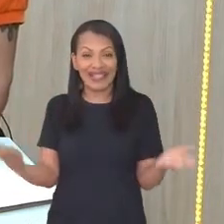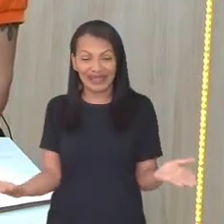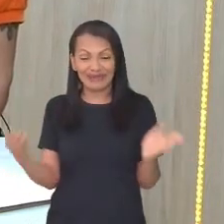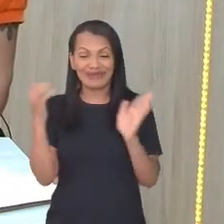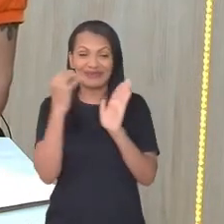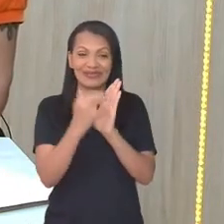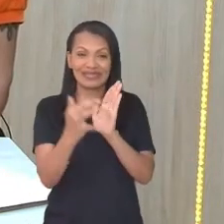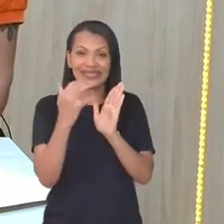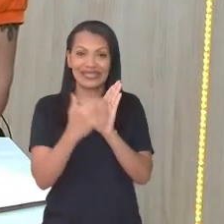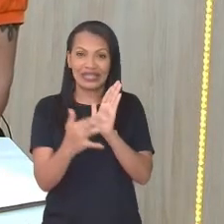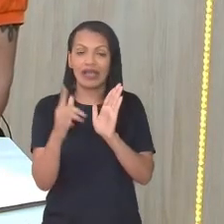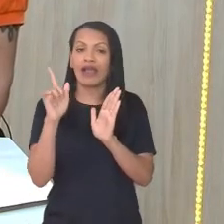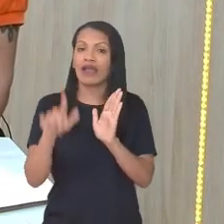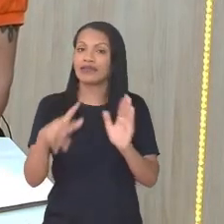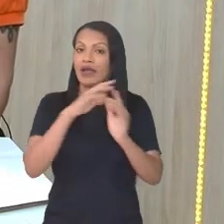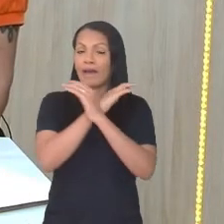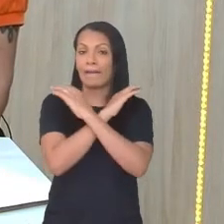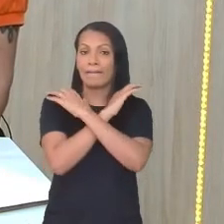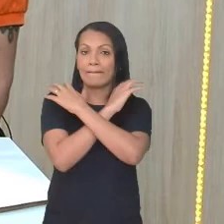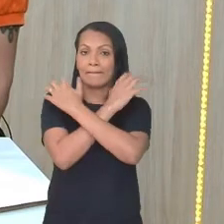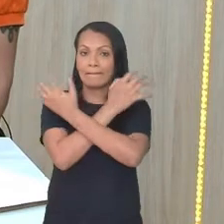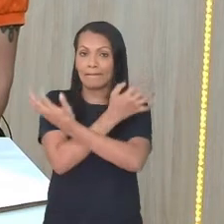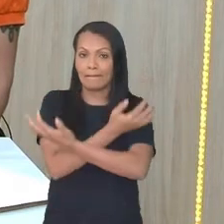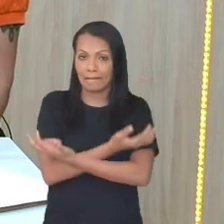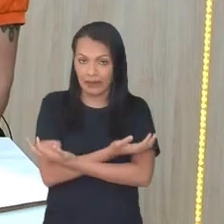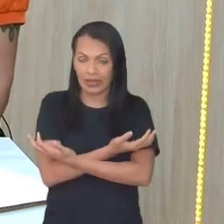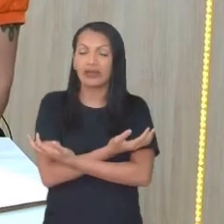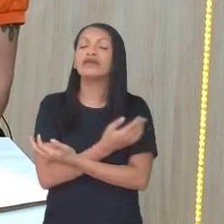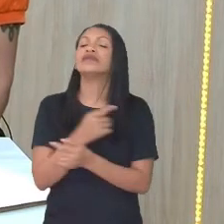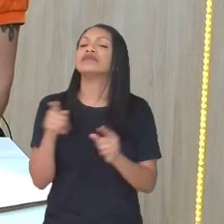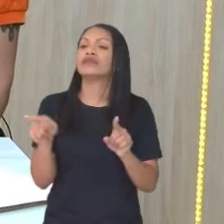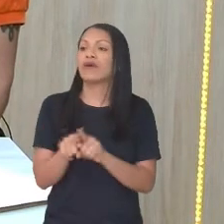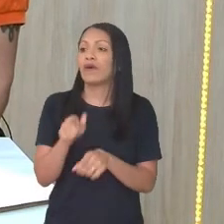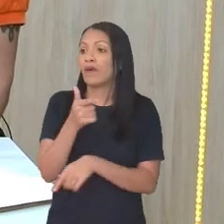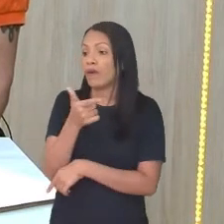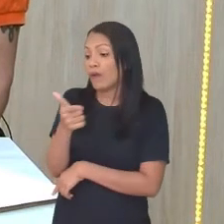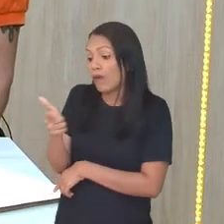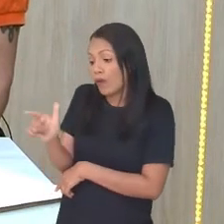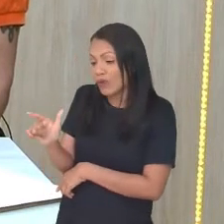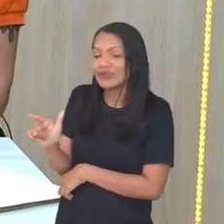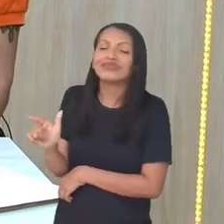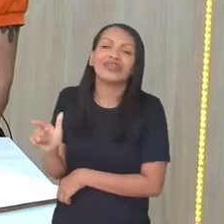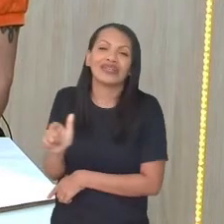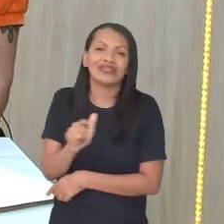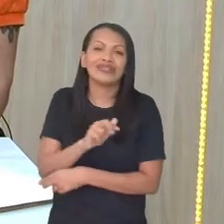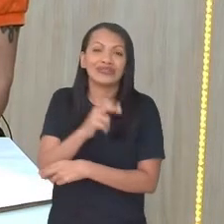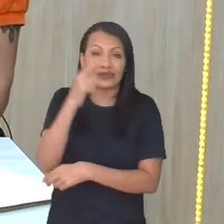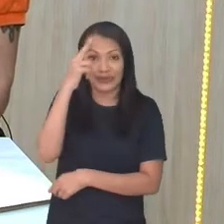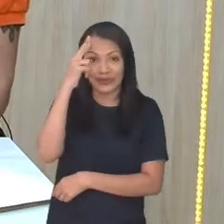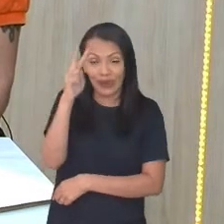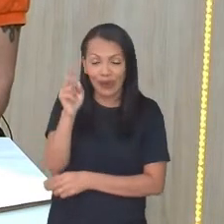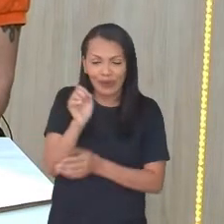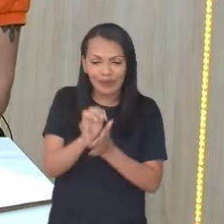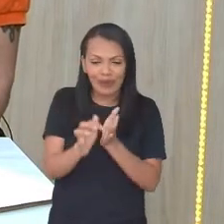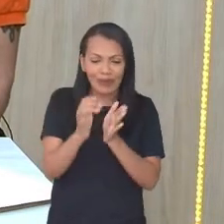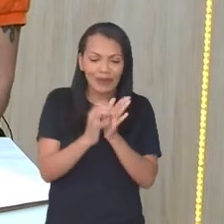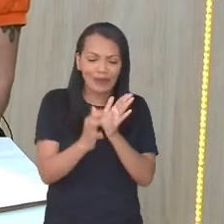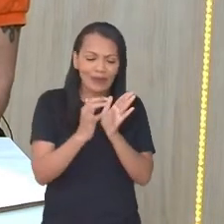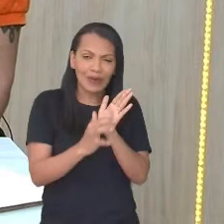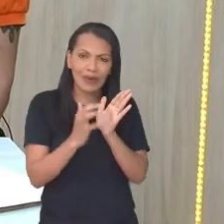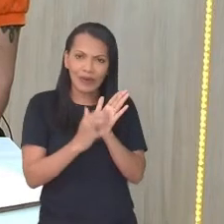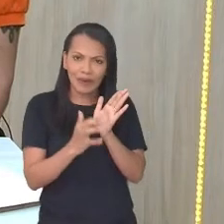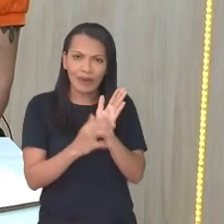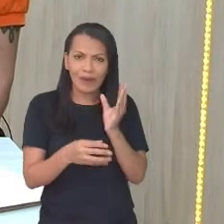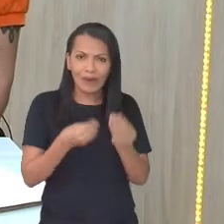que é da Branca de Neve e Rosa Vermelha e outras histórias, todo escrito em braille. Será que a gente tem como dar